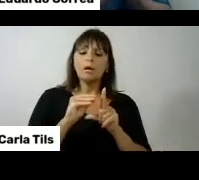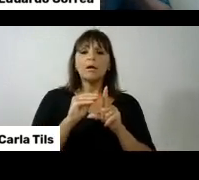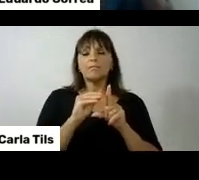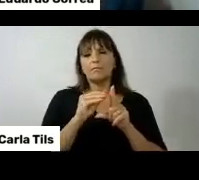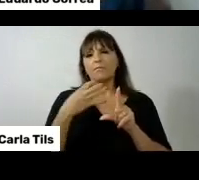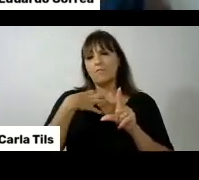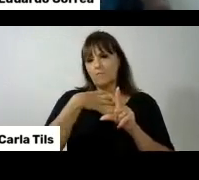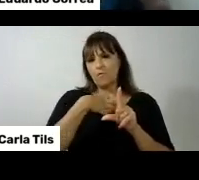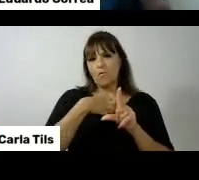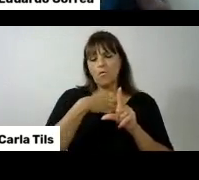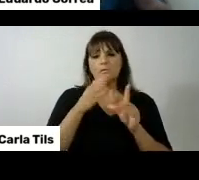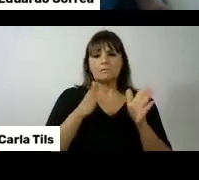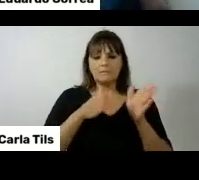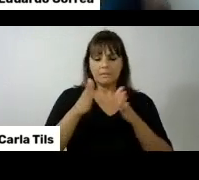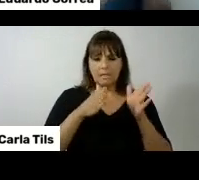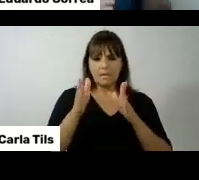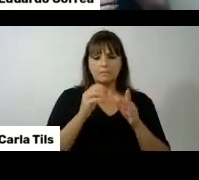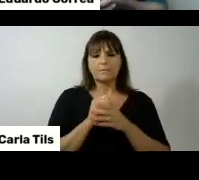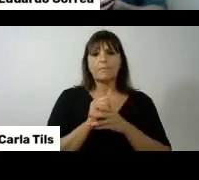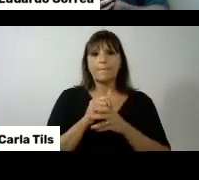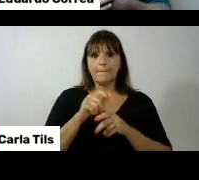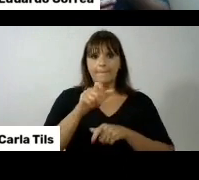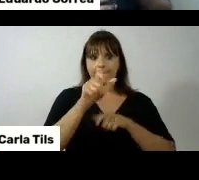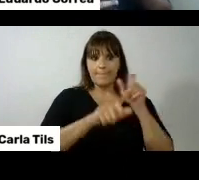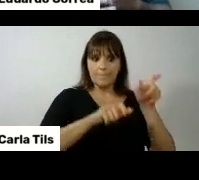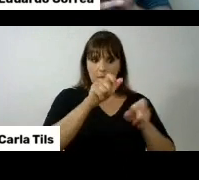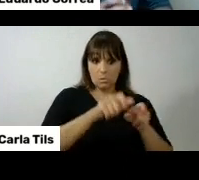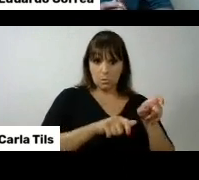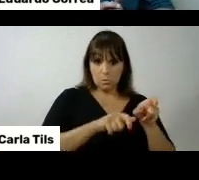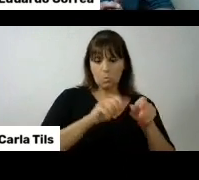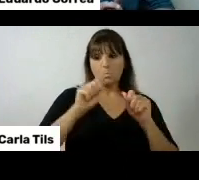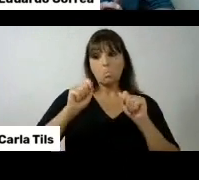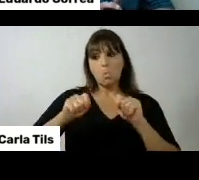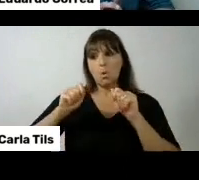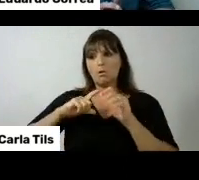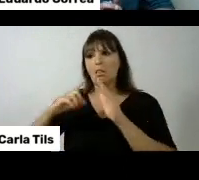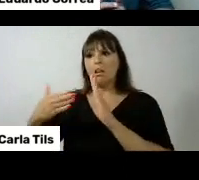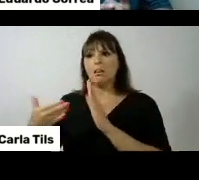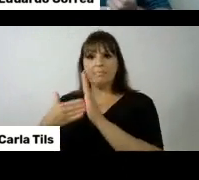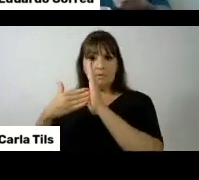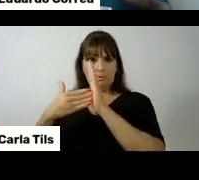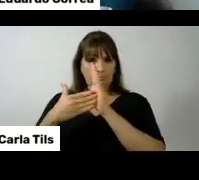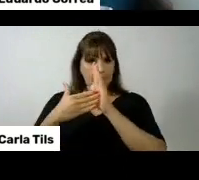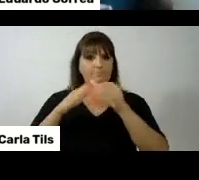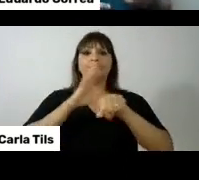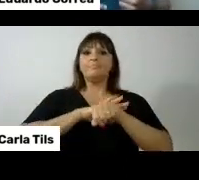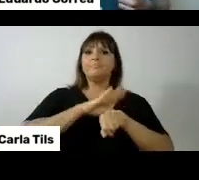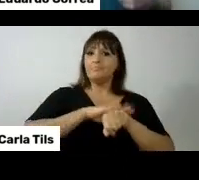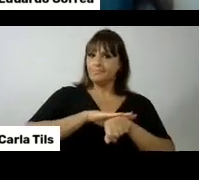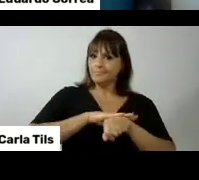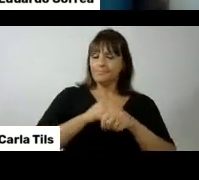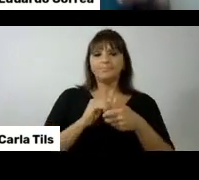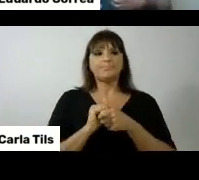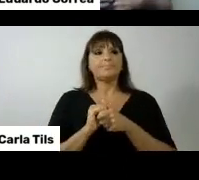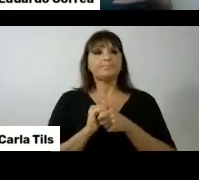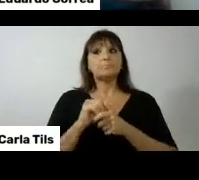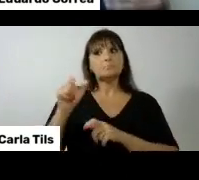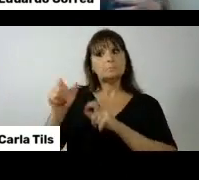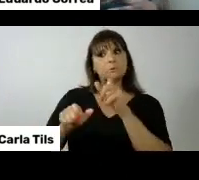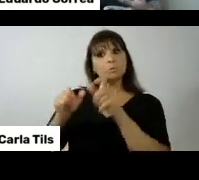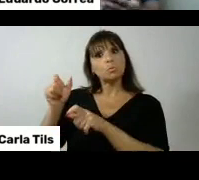forma: pessoas que podem ter alguma limitação naquele momento, pessoas que, por